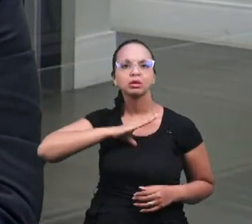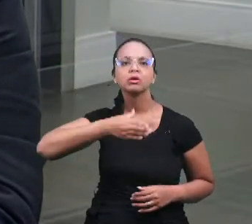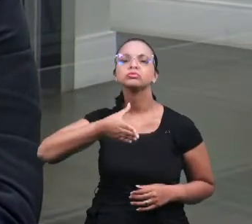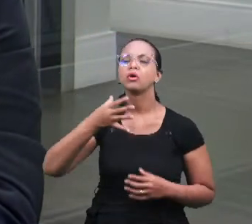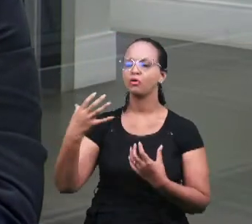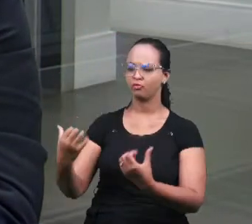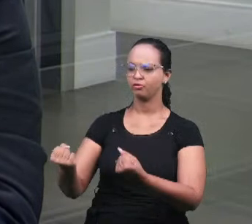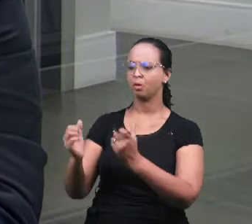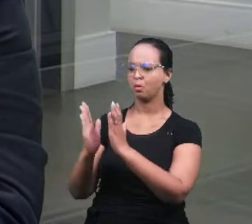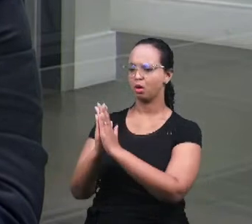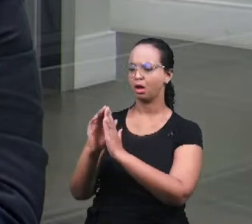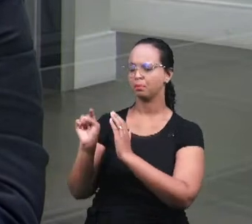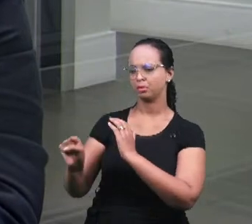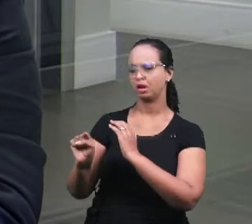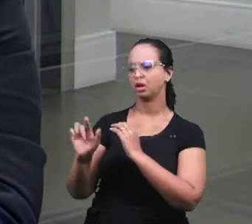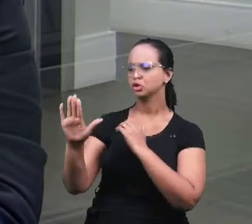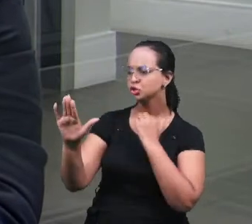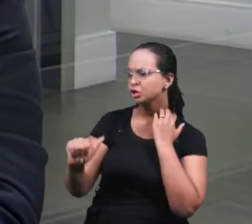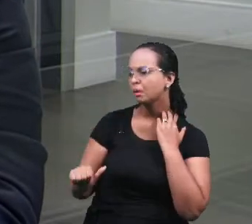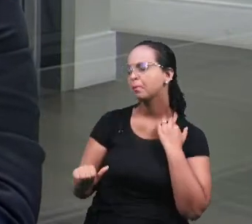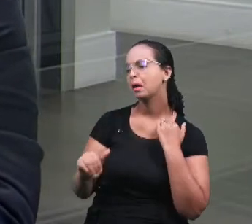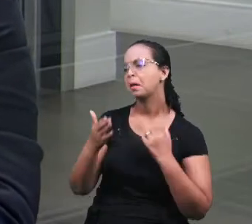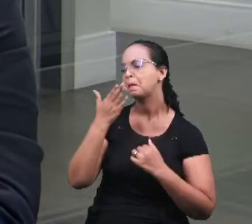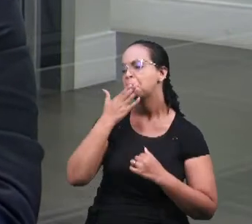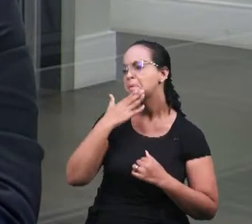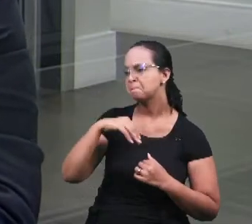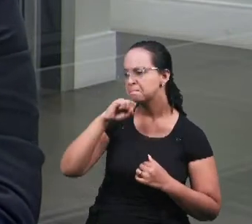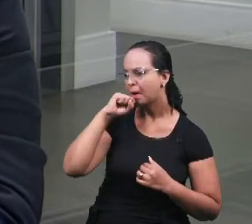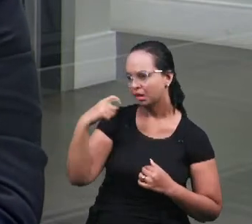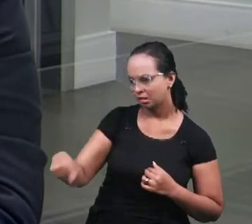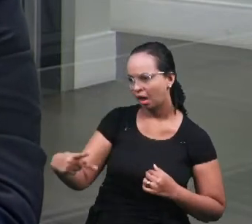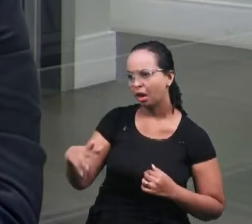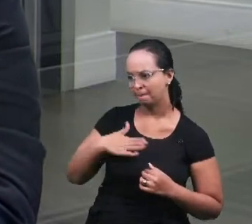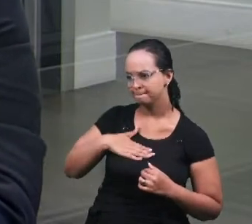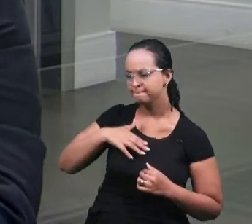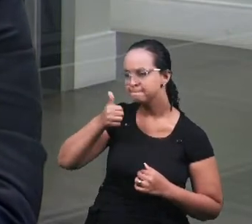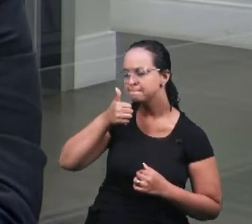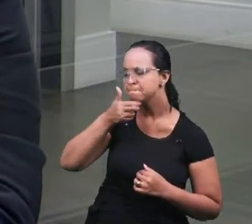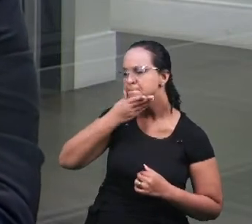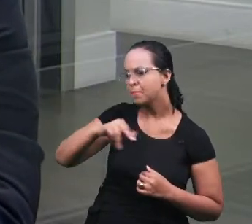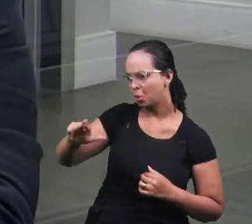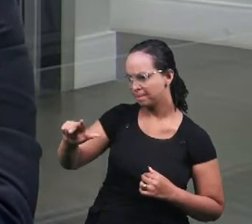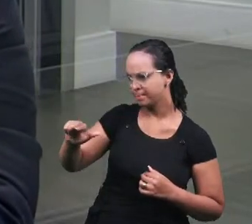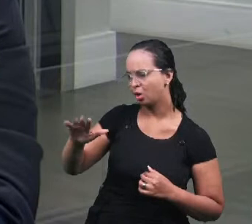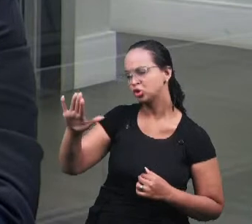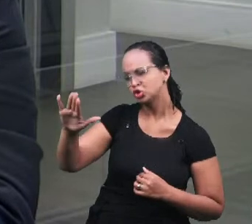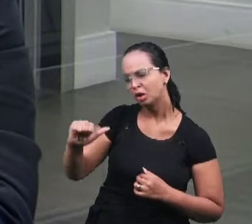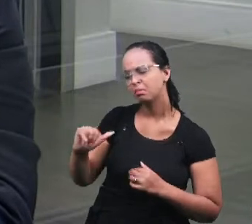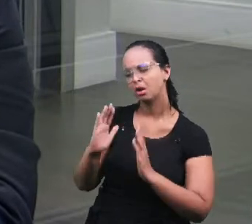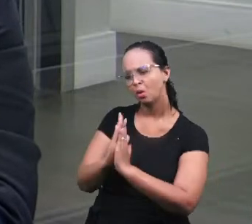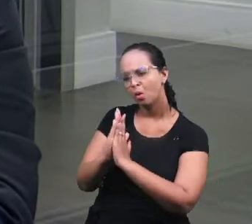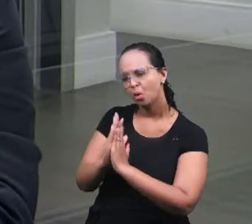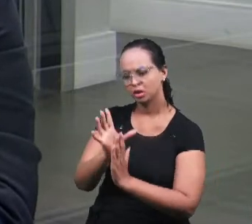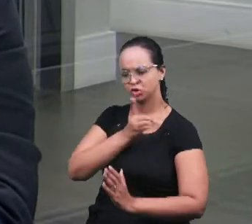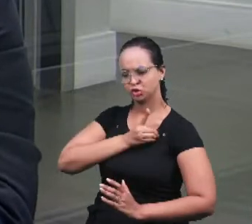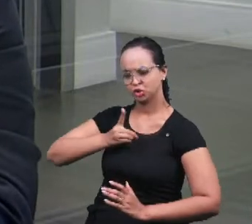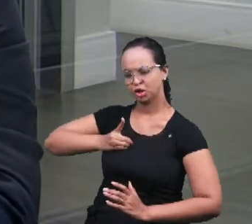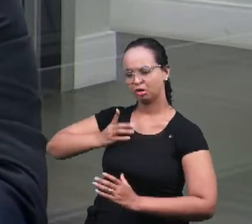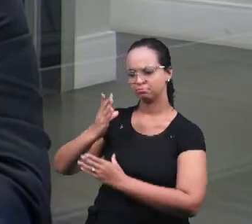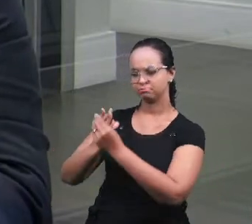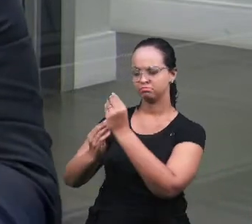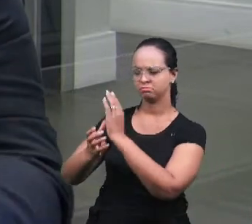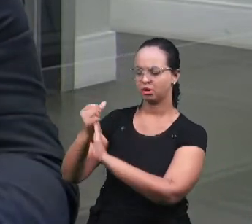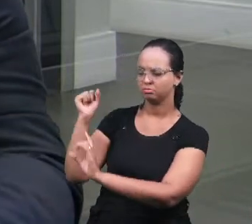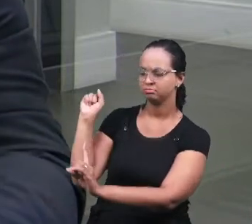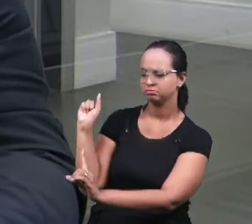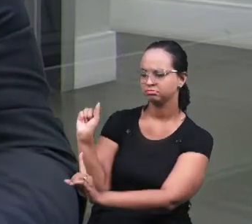por ela. Eu chamei ela para orar, o pai dela, meu irmão, né? Numa parte da casa, e orei. Eu era diácono, impus as mãos.